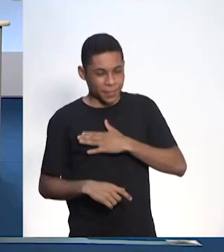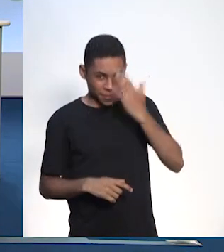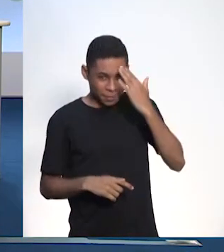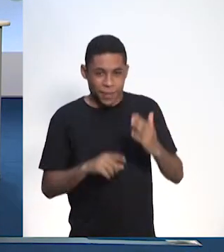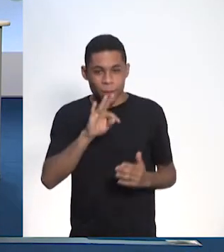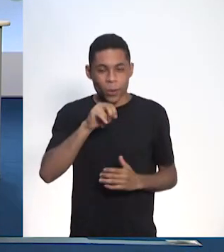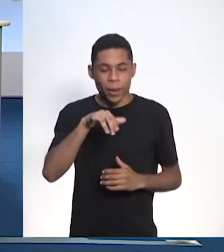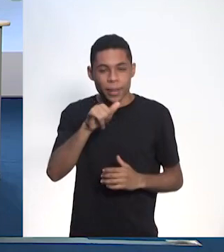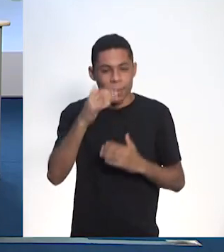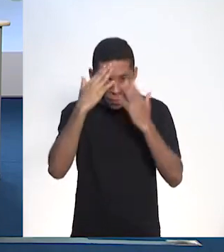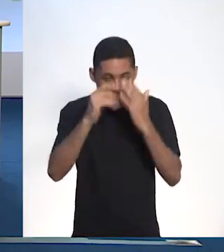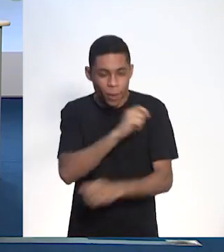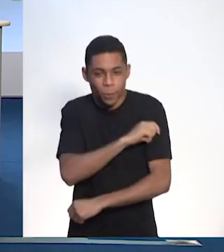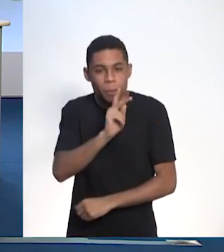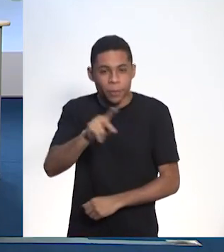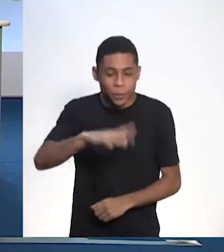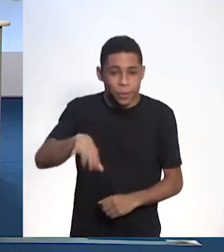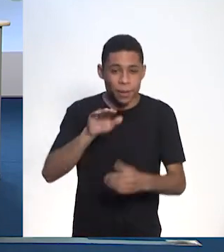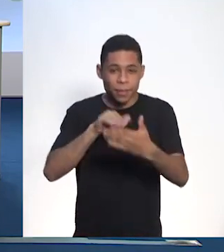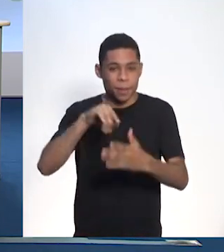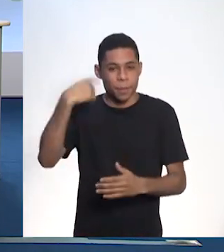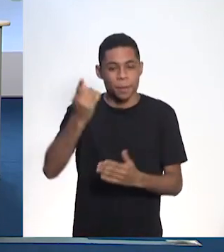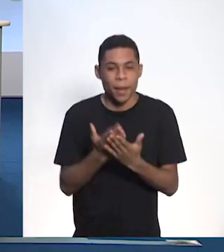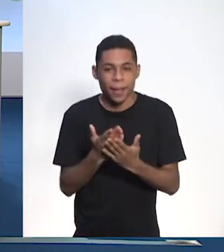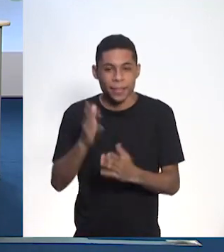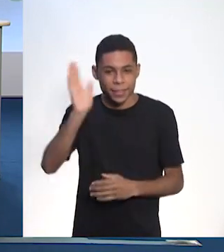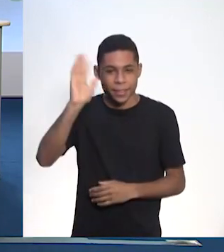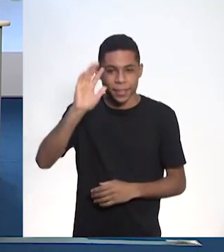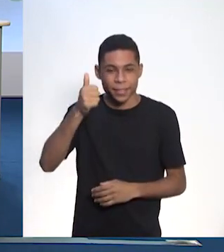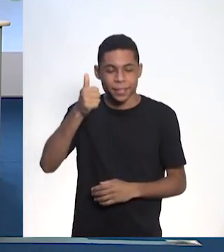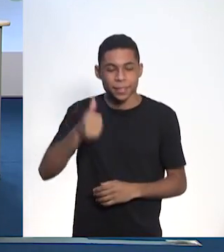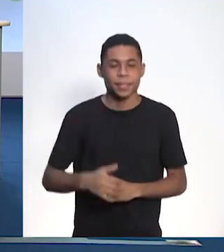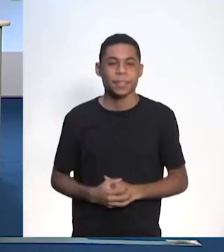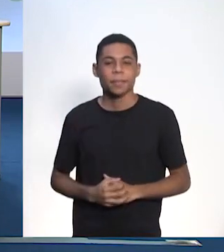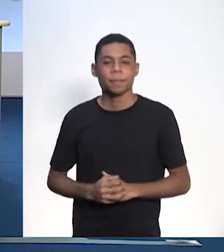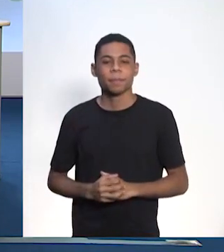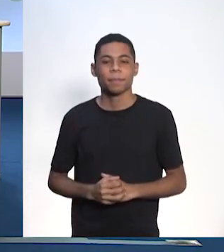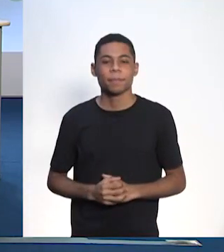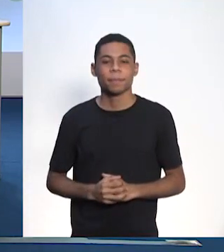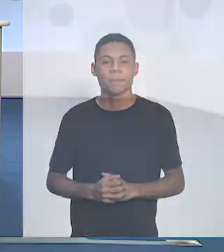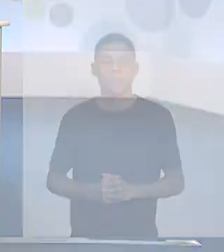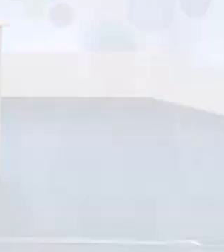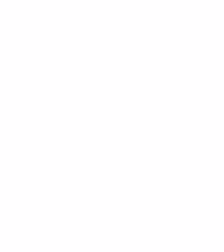Tônia. Obrigada, alunos, professores. Até a próxima aula. Tchau, tchau. Beijo no coração.